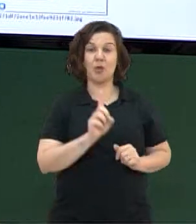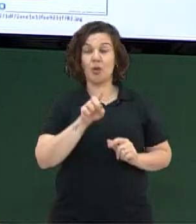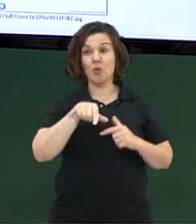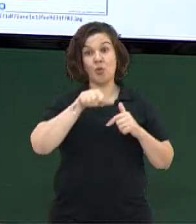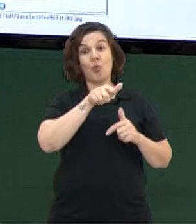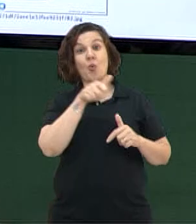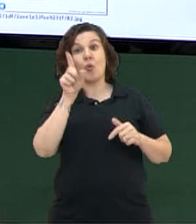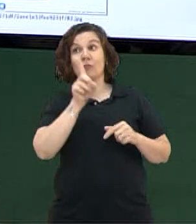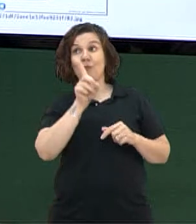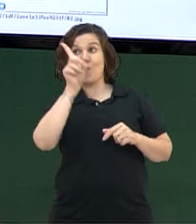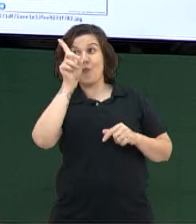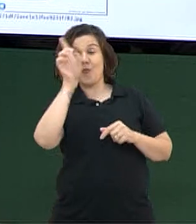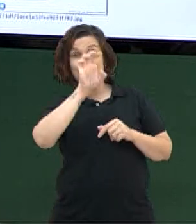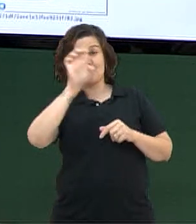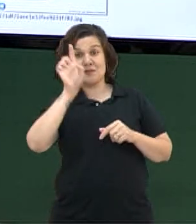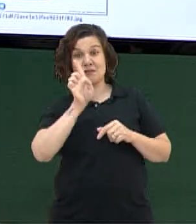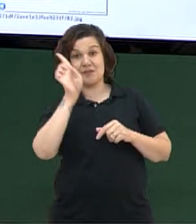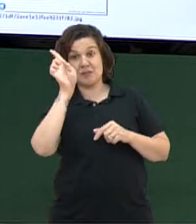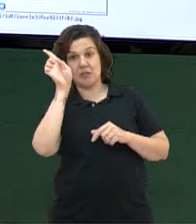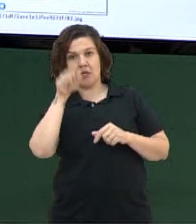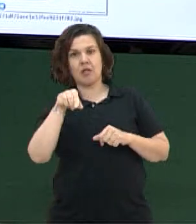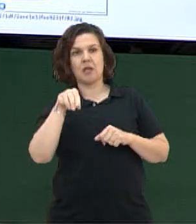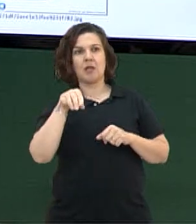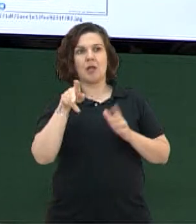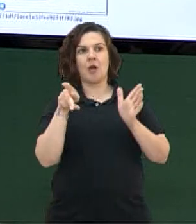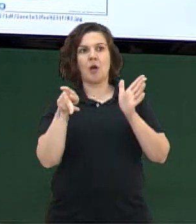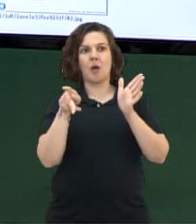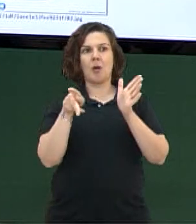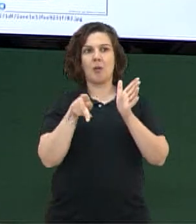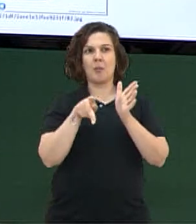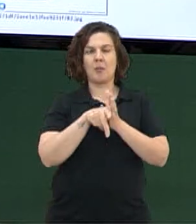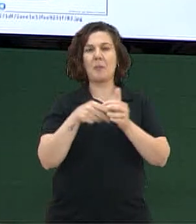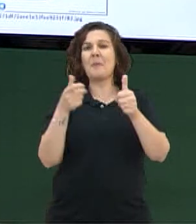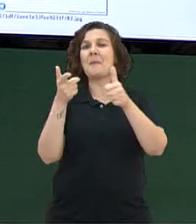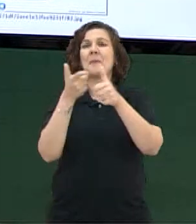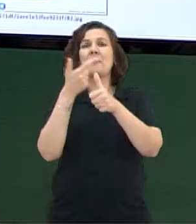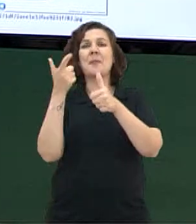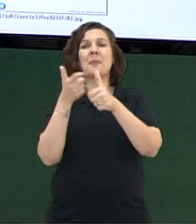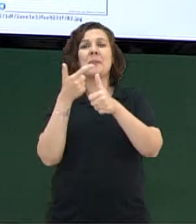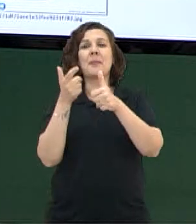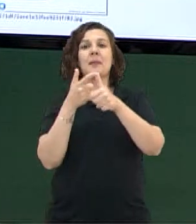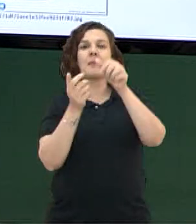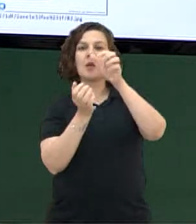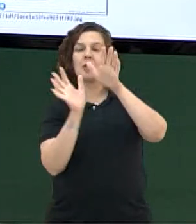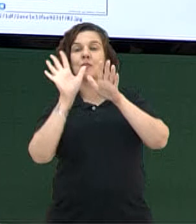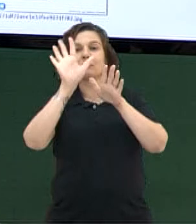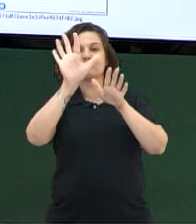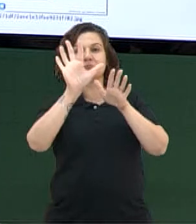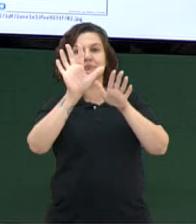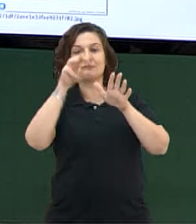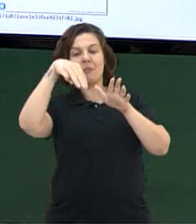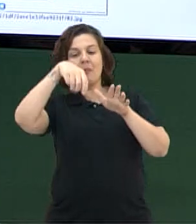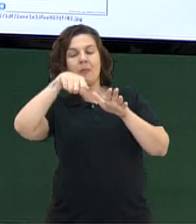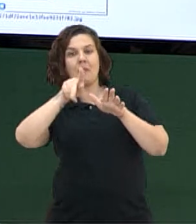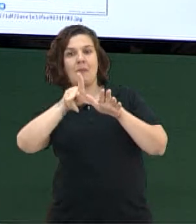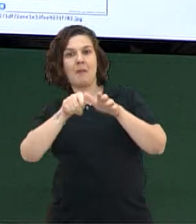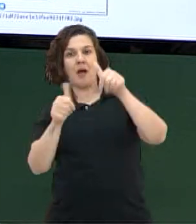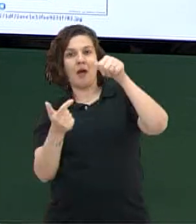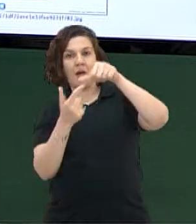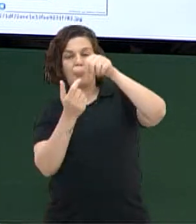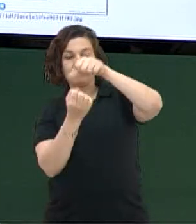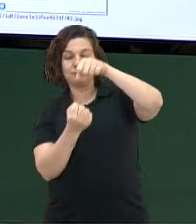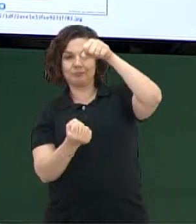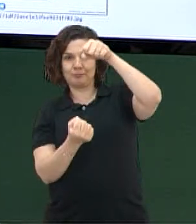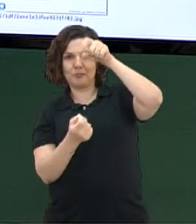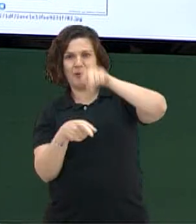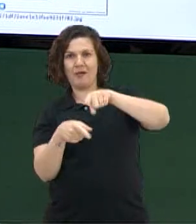canto superior esquerdo é o mapa de Gassur, que foi a primeira representação de que se tem conhecimento na